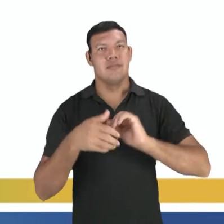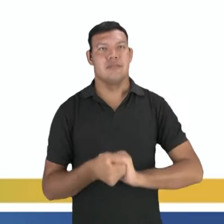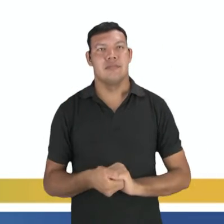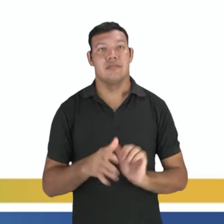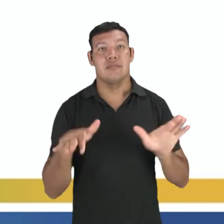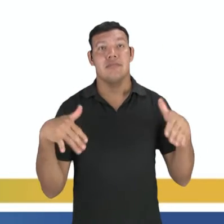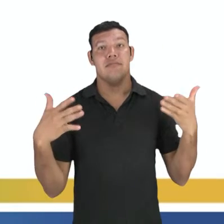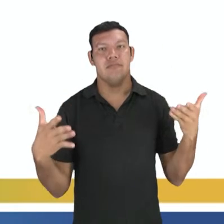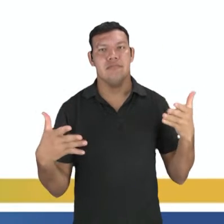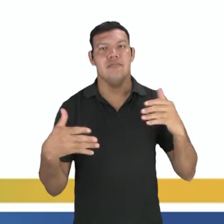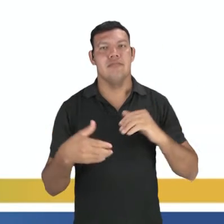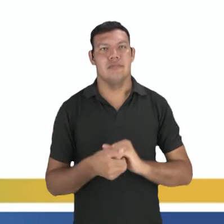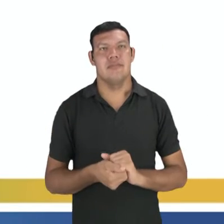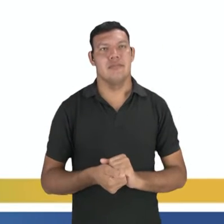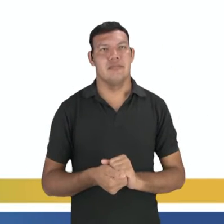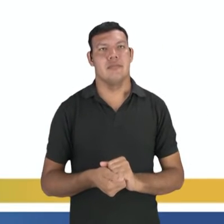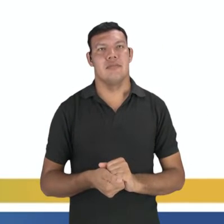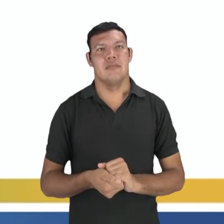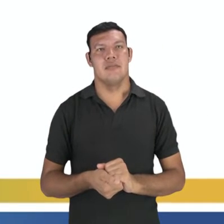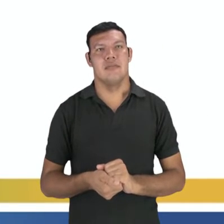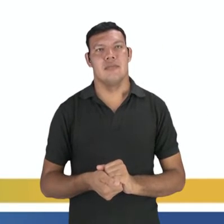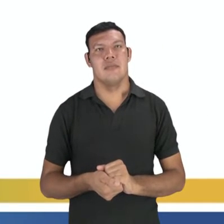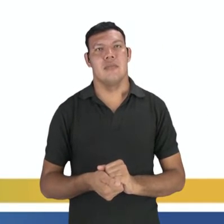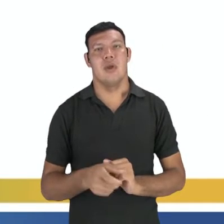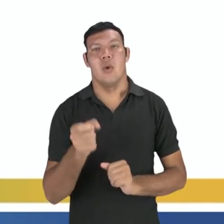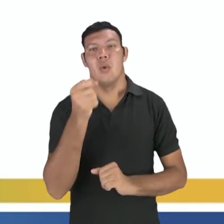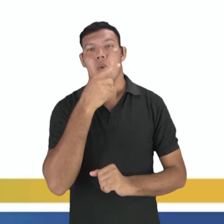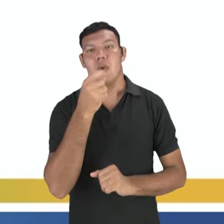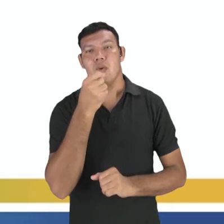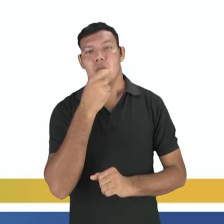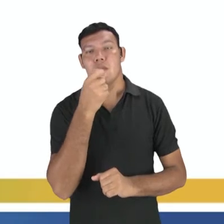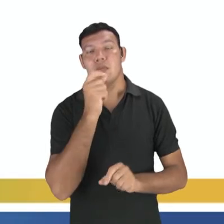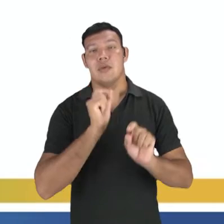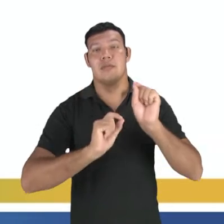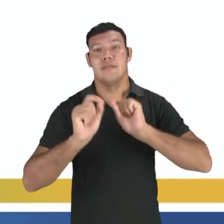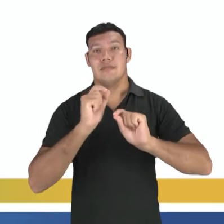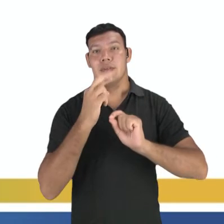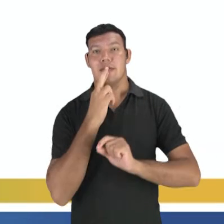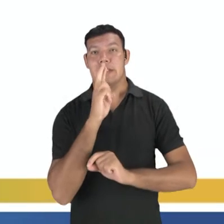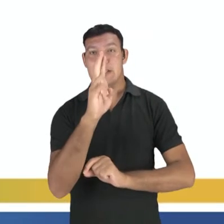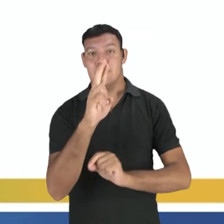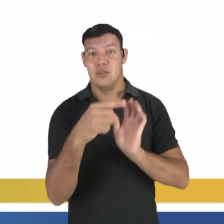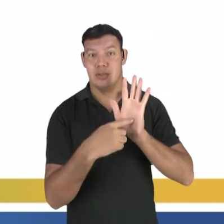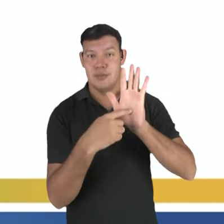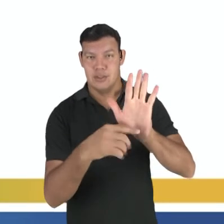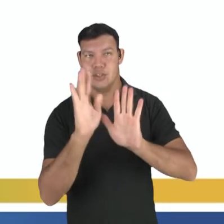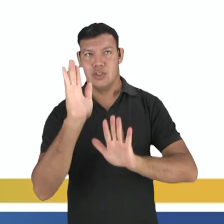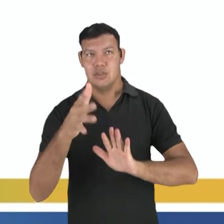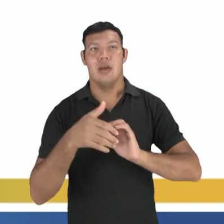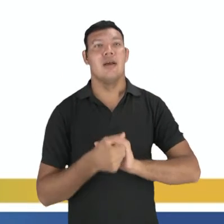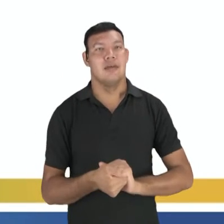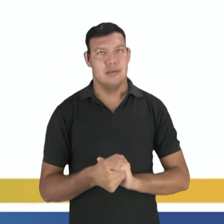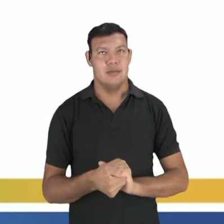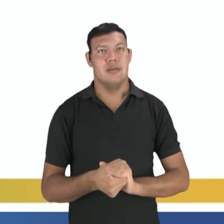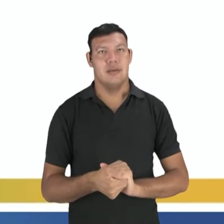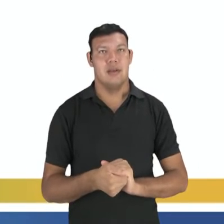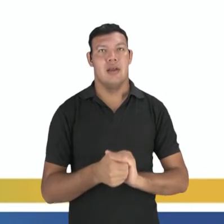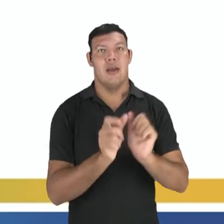E aí ele vai colocar, o efeito de humor está indicado. Já temos aí a resposta correta. Emprego de uma